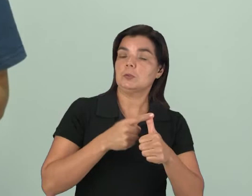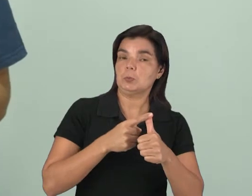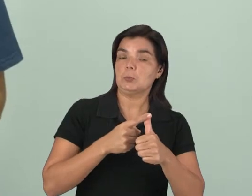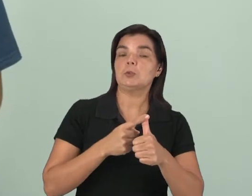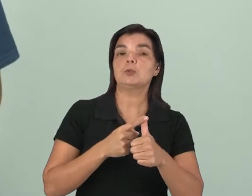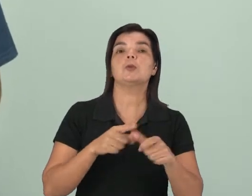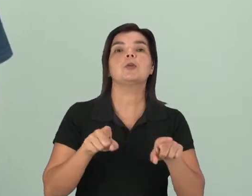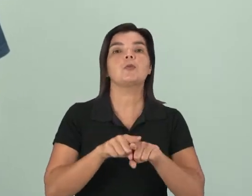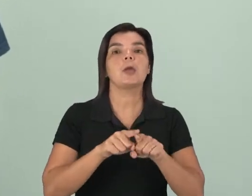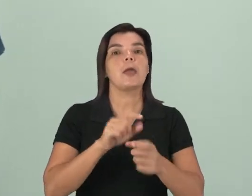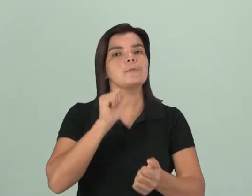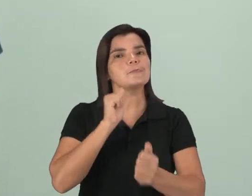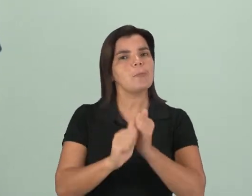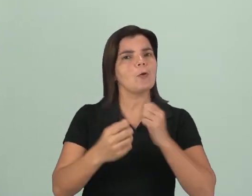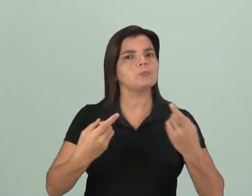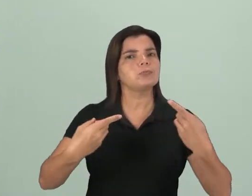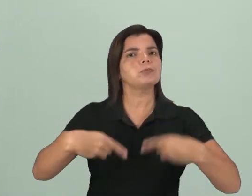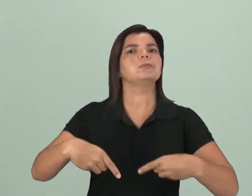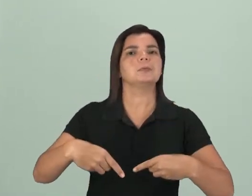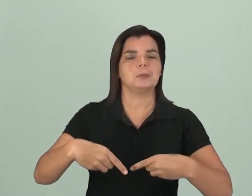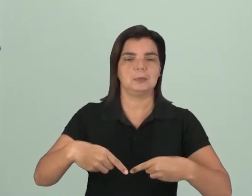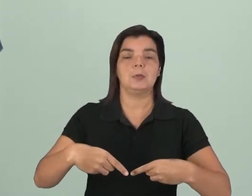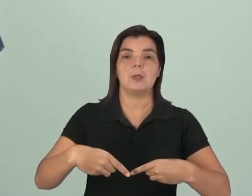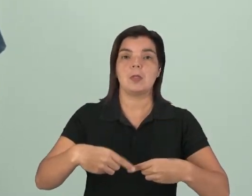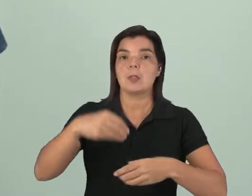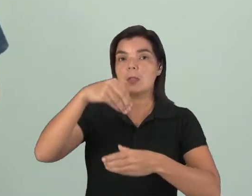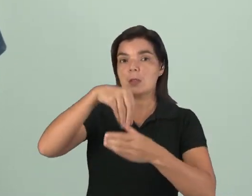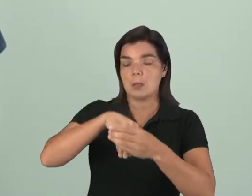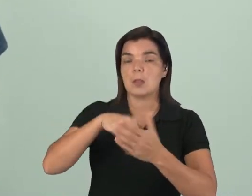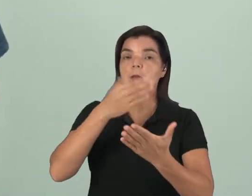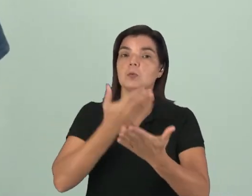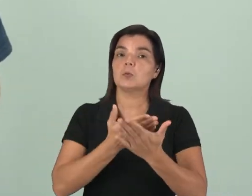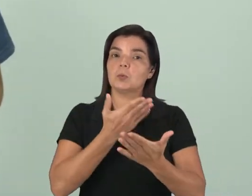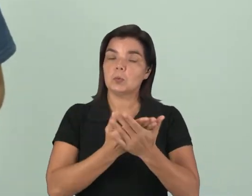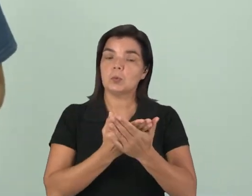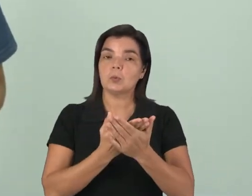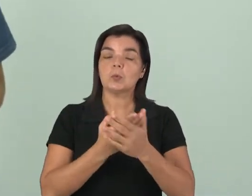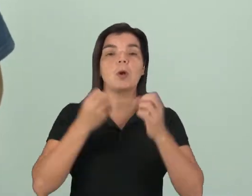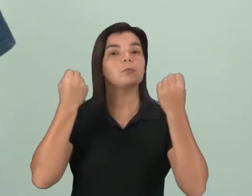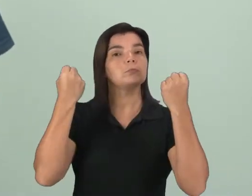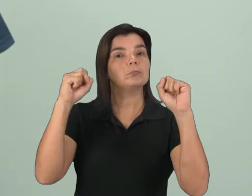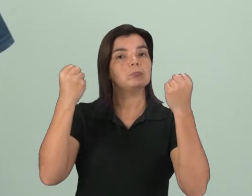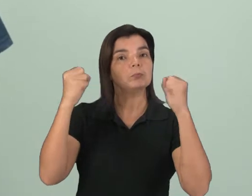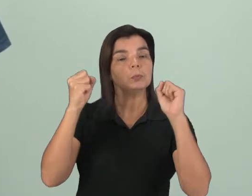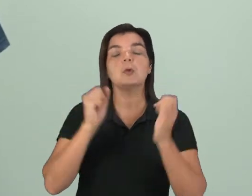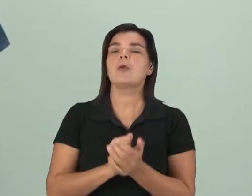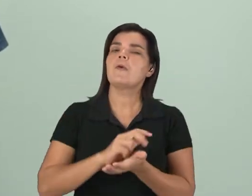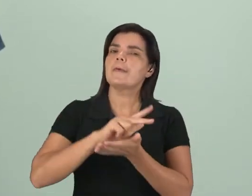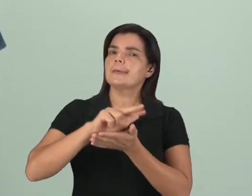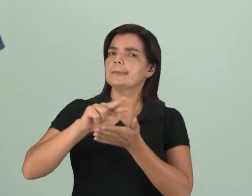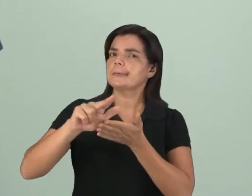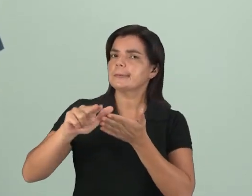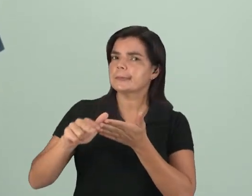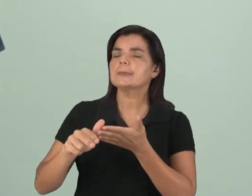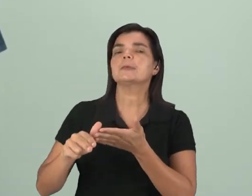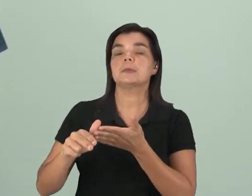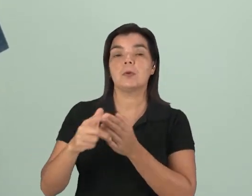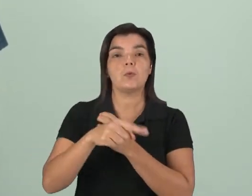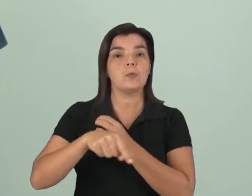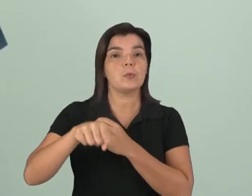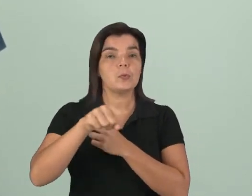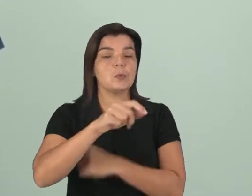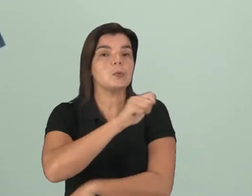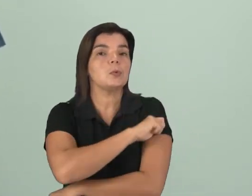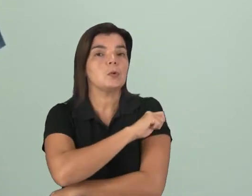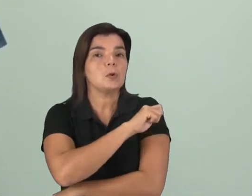de rendimento, né? Então, quando a gente está dentro da nossa aula da educação física, várias vezes